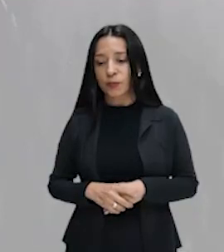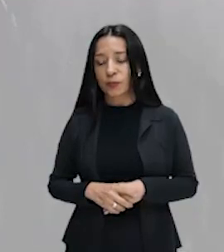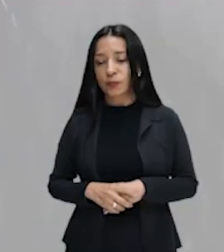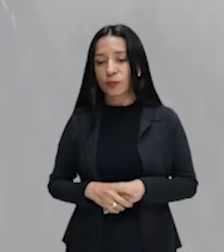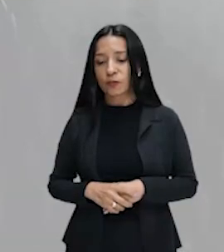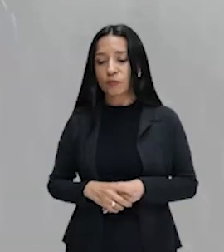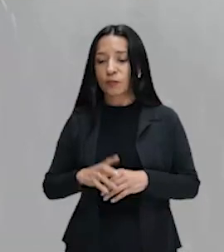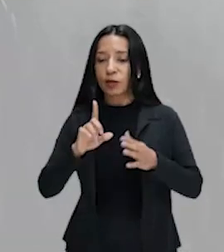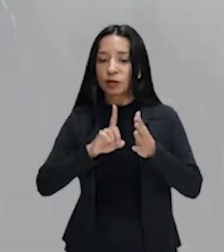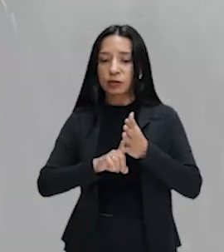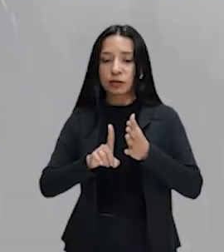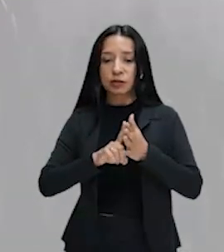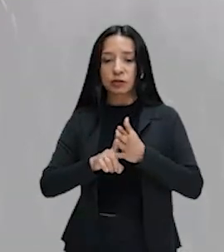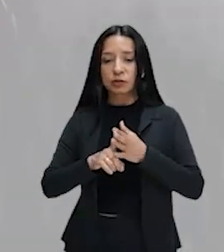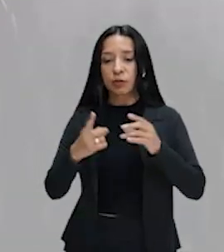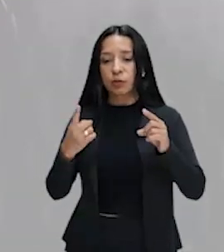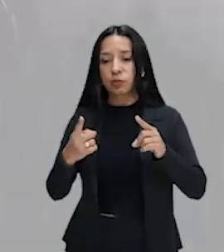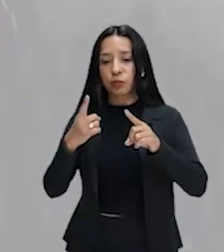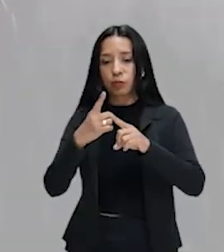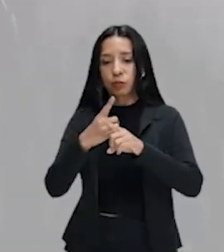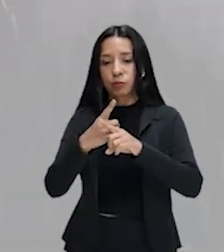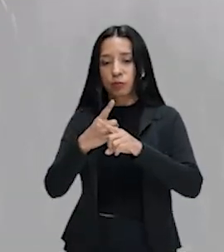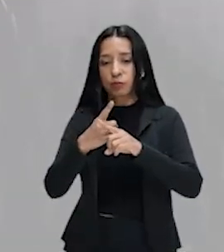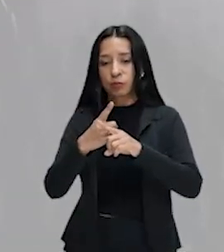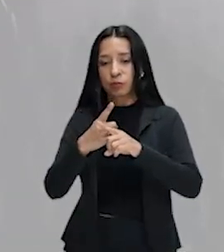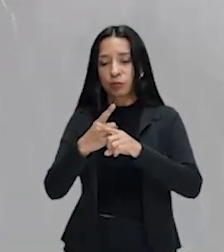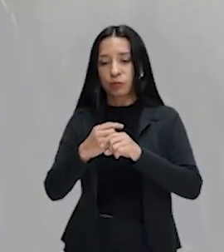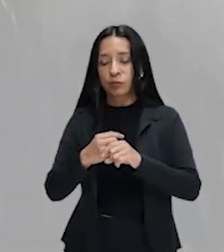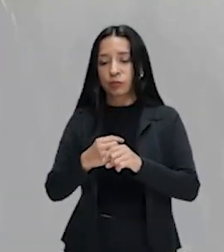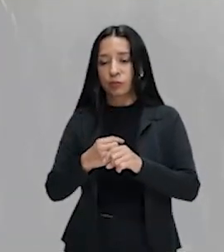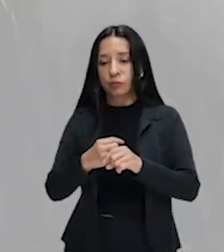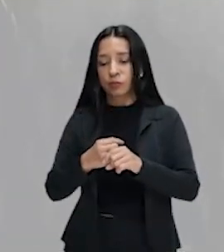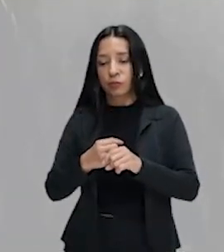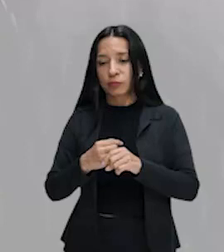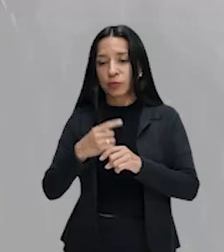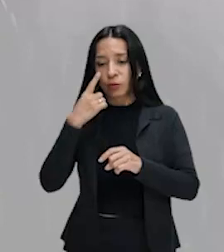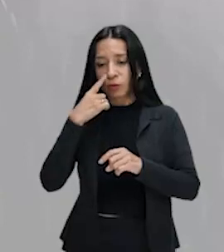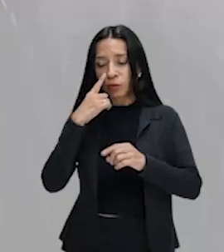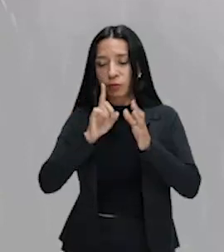que está ocorrendo aqui o cruzamento. Vamos olhar para a questão? Eu vou mostrar aqui, ó.